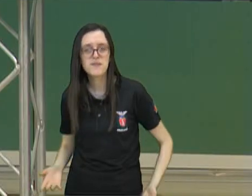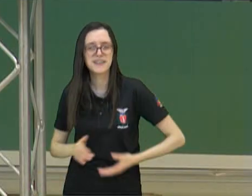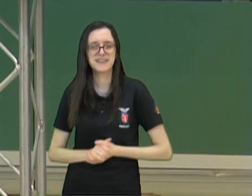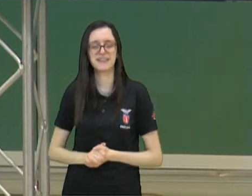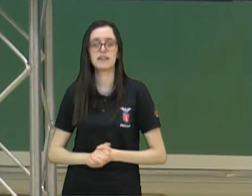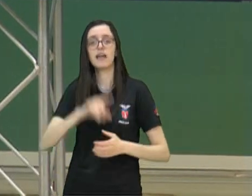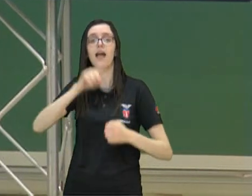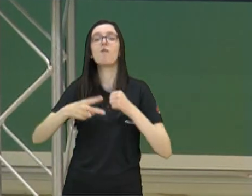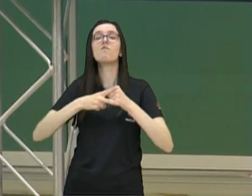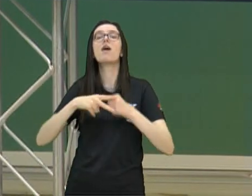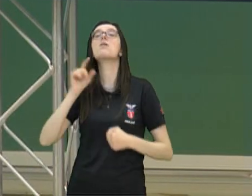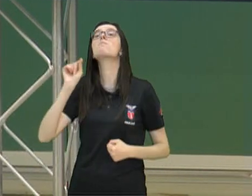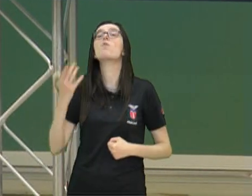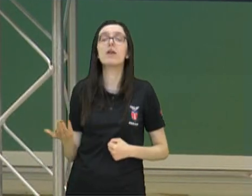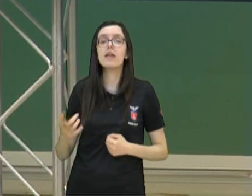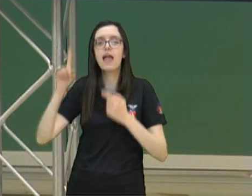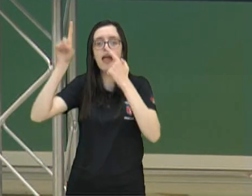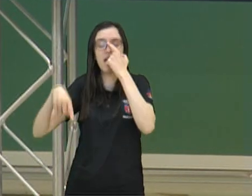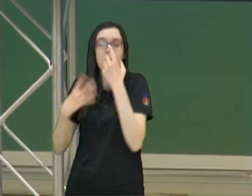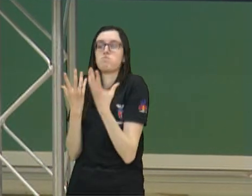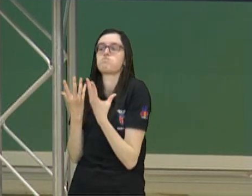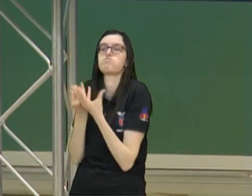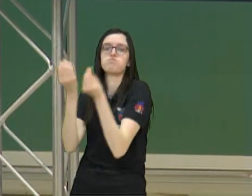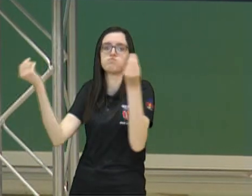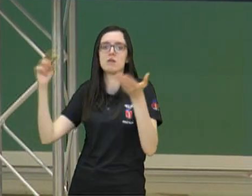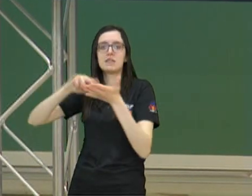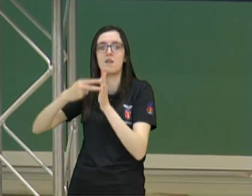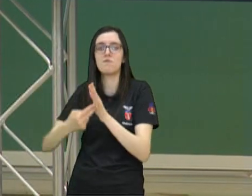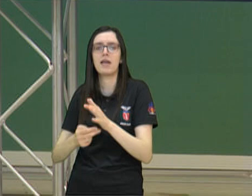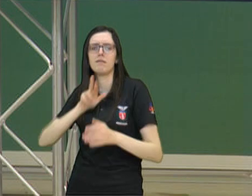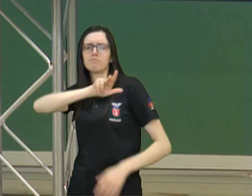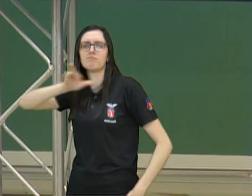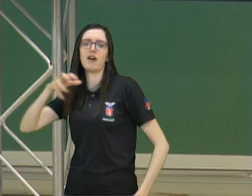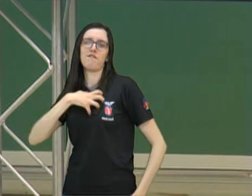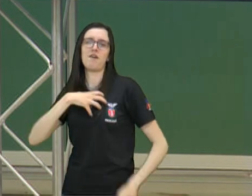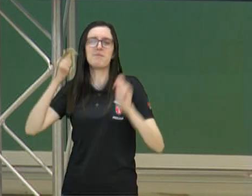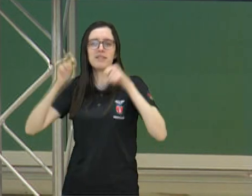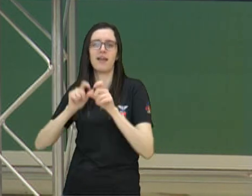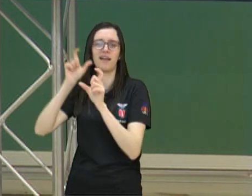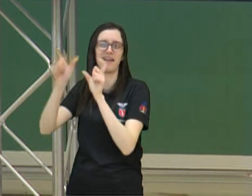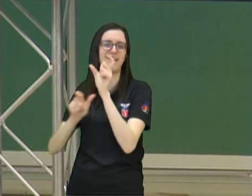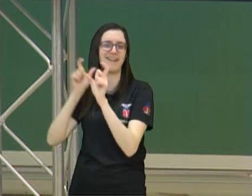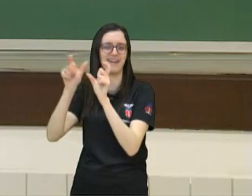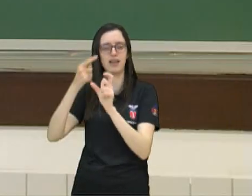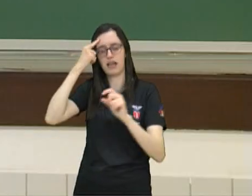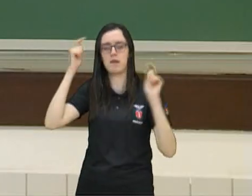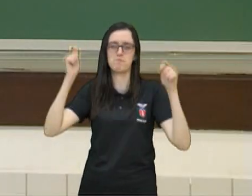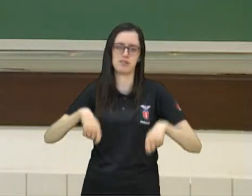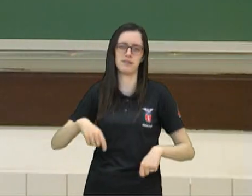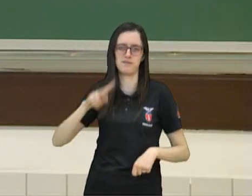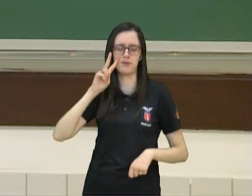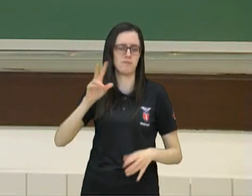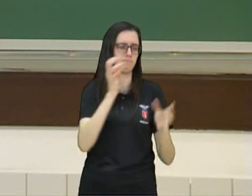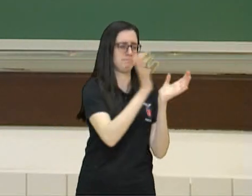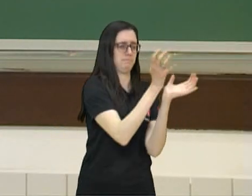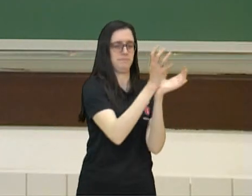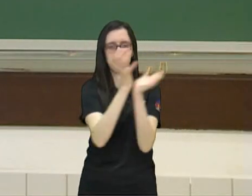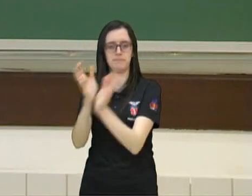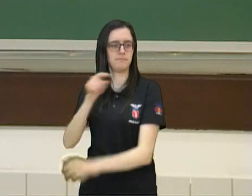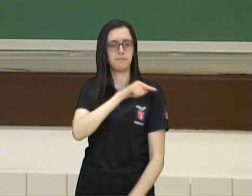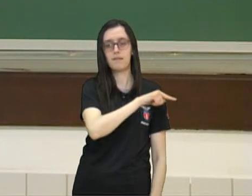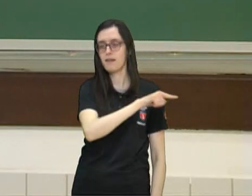Esse é um verbo que abundante. Isso só para vocês saberem das possibilidades, saber que